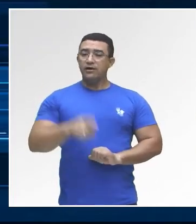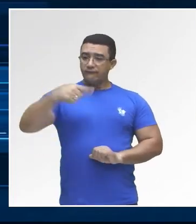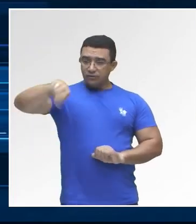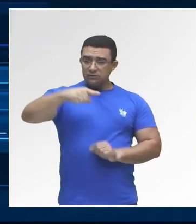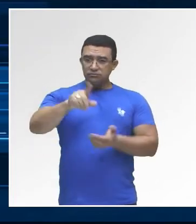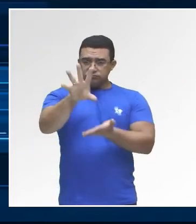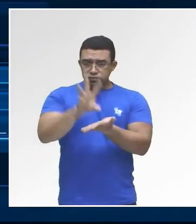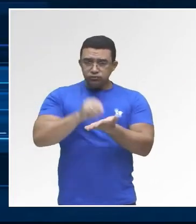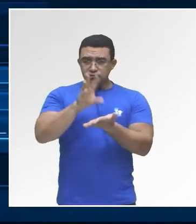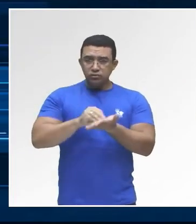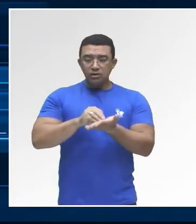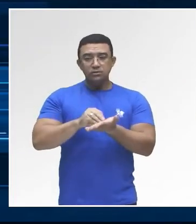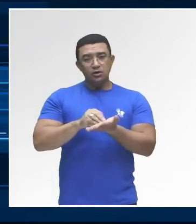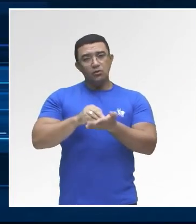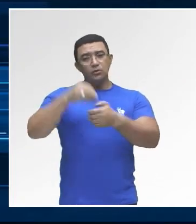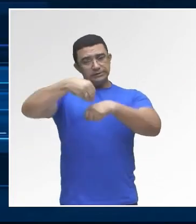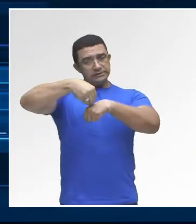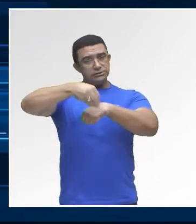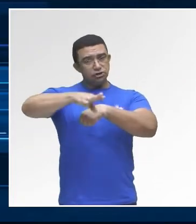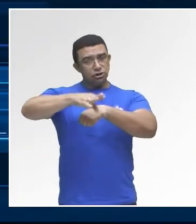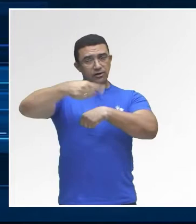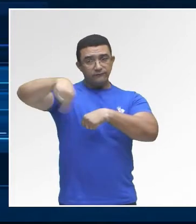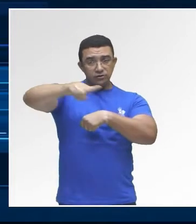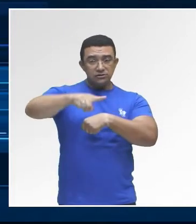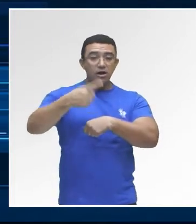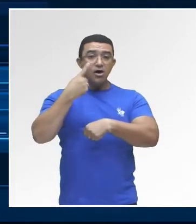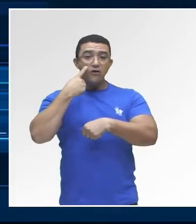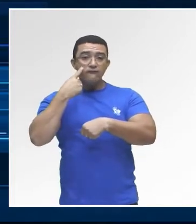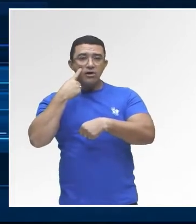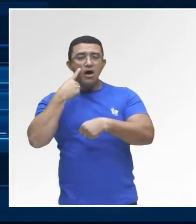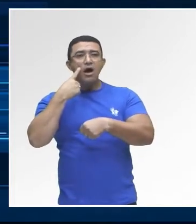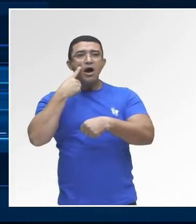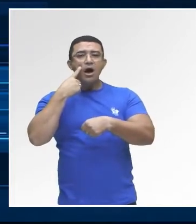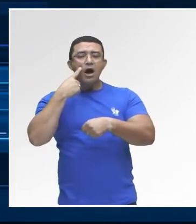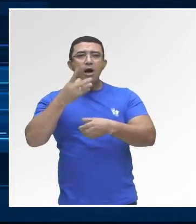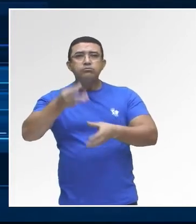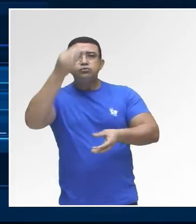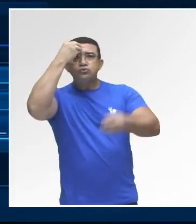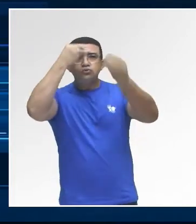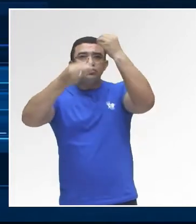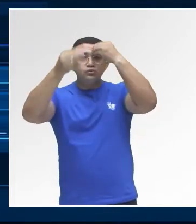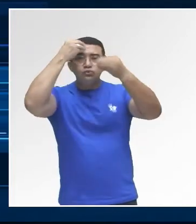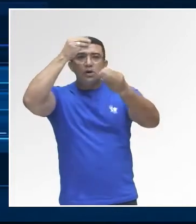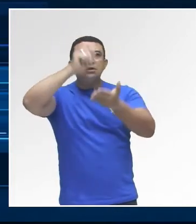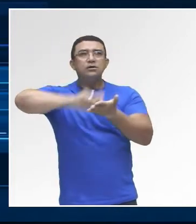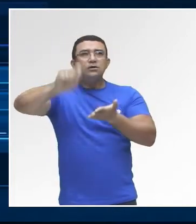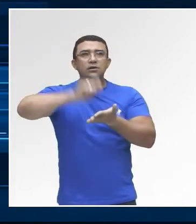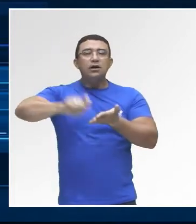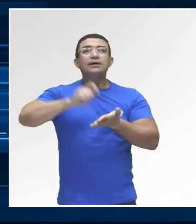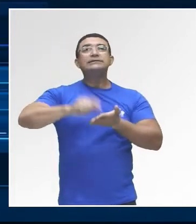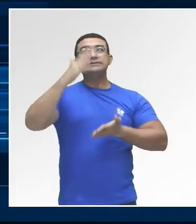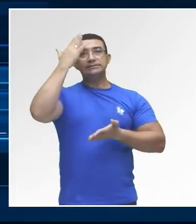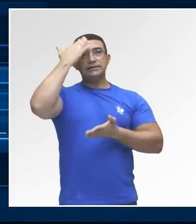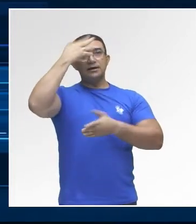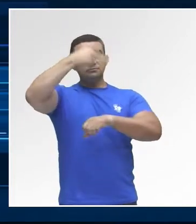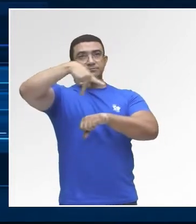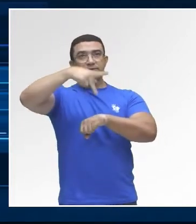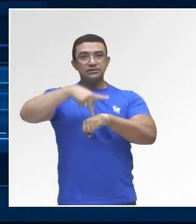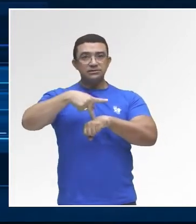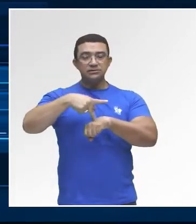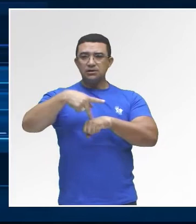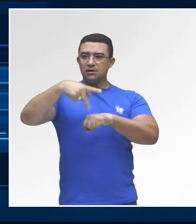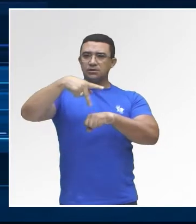anotando, a dica é que você vai escutando, vai repetindo. E continua anotando, certo? Quiser deixar logo separado aí no seu caderno,